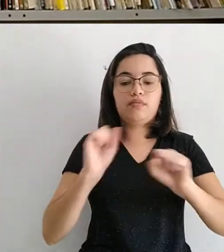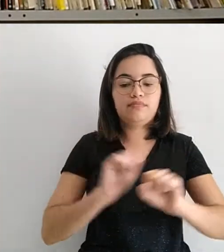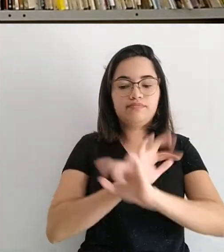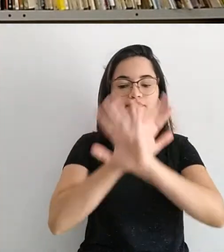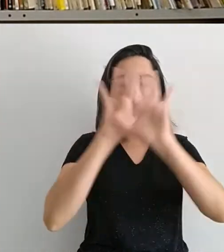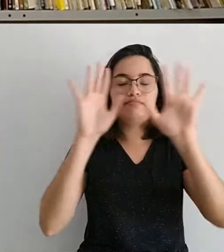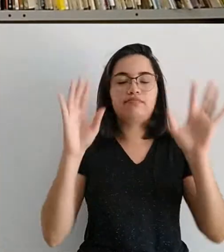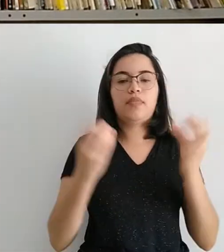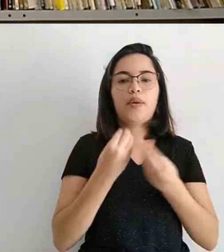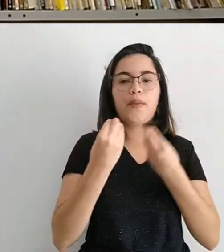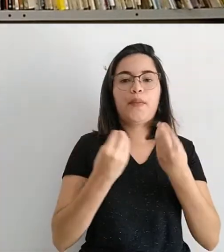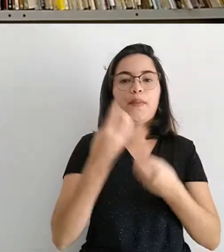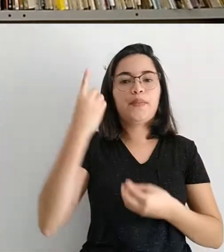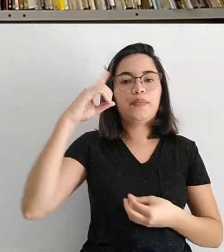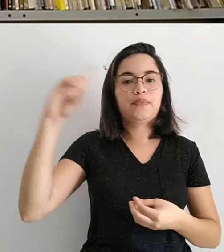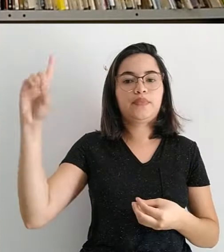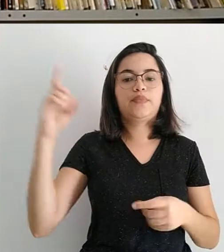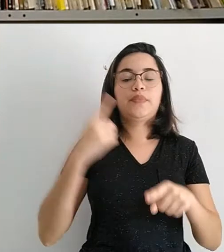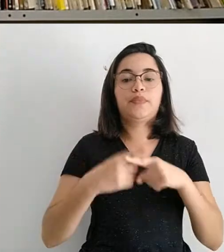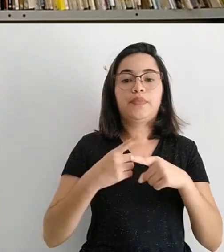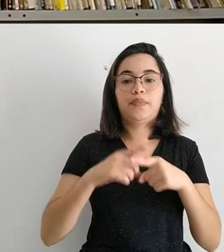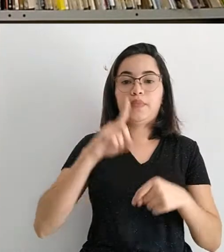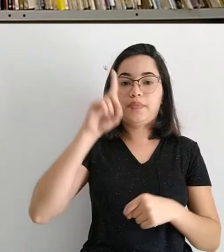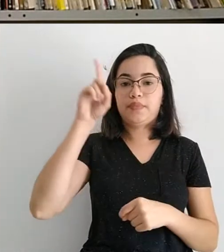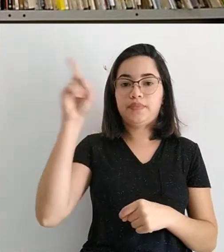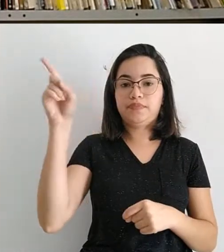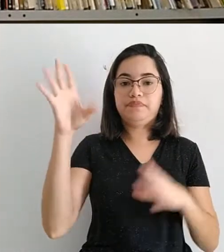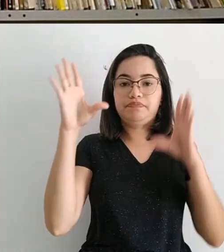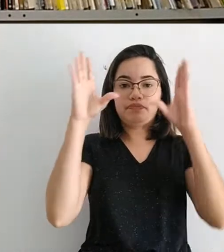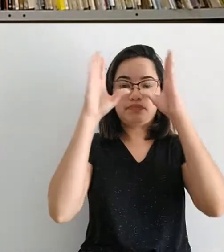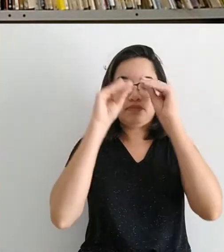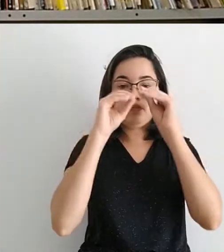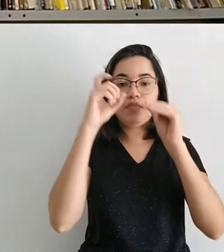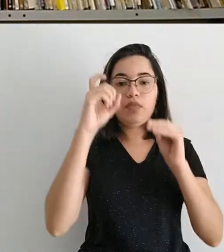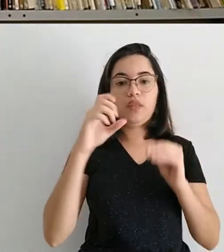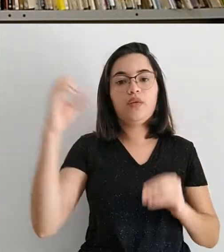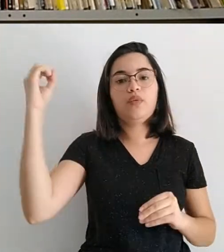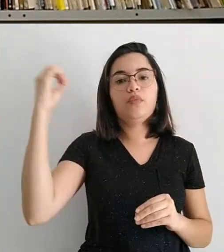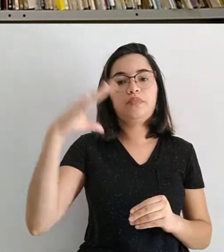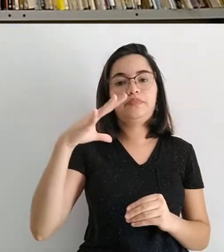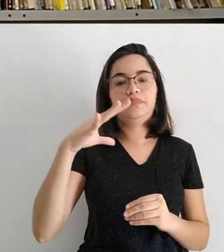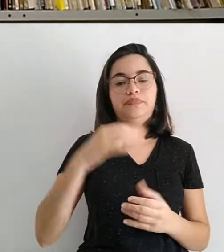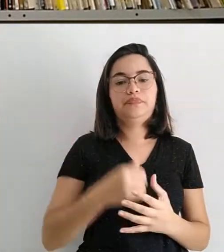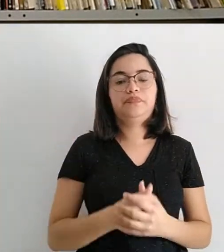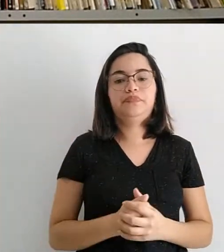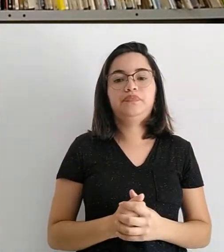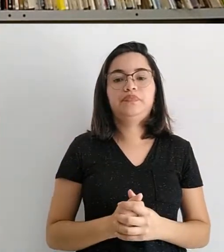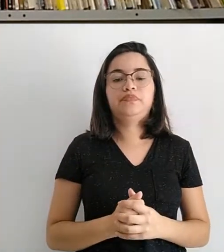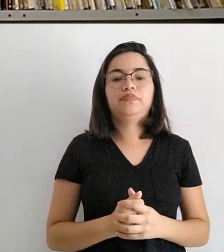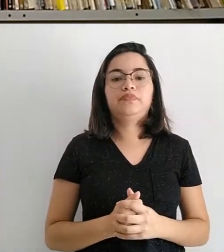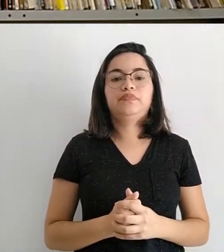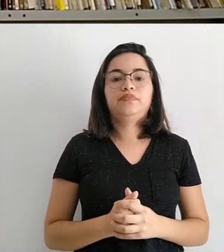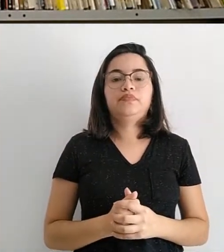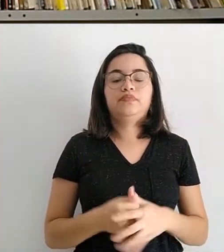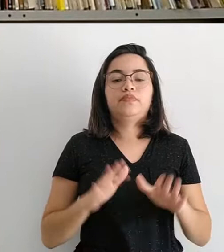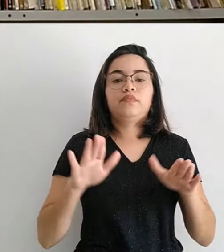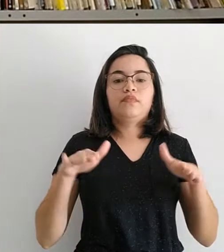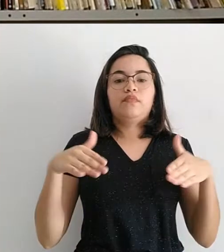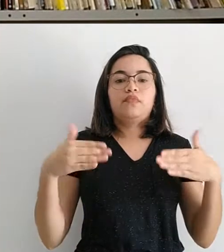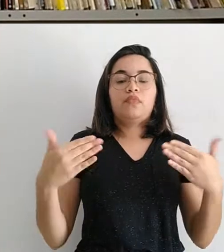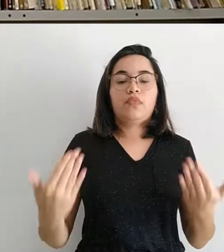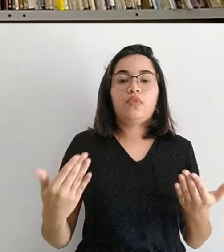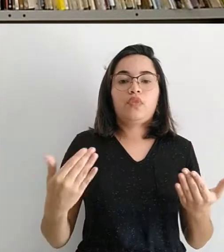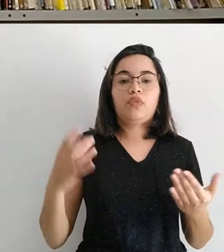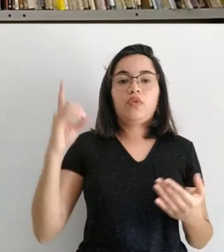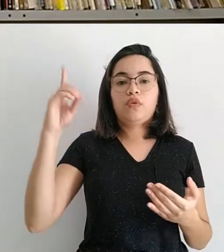noite brilhará como o dia, pois para ti trevas são luz. Então,